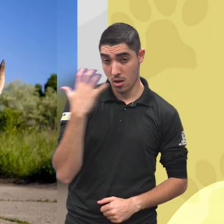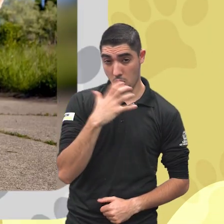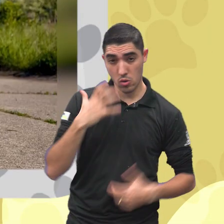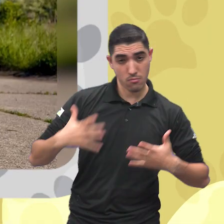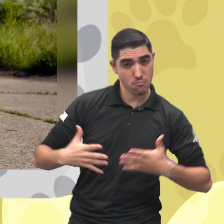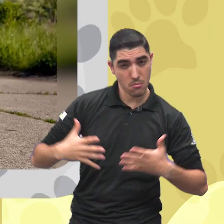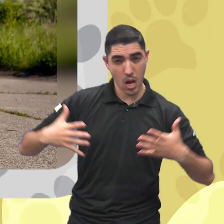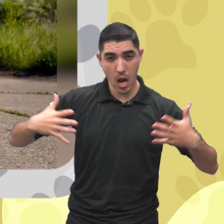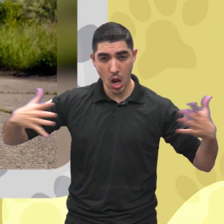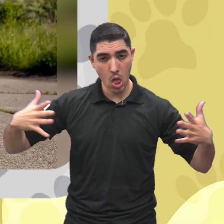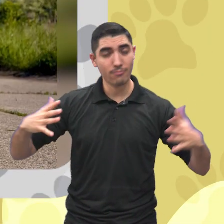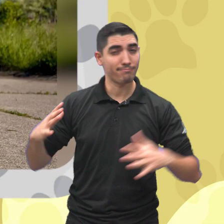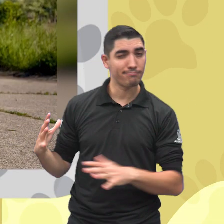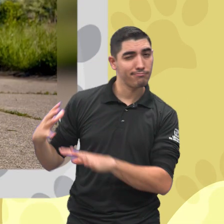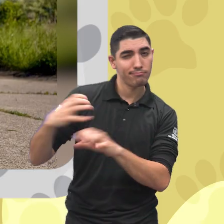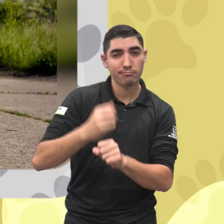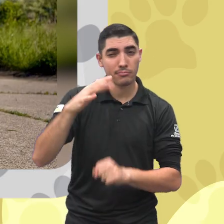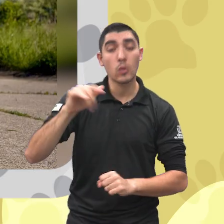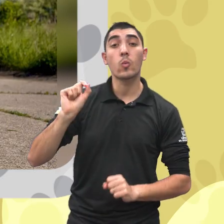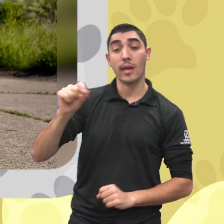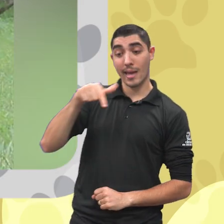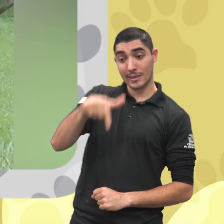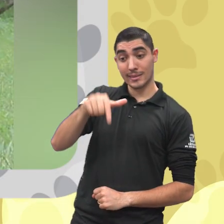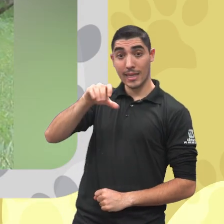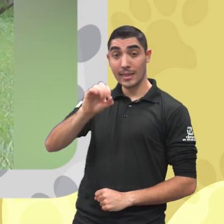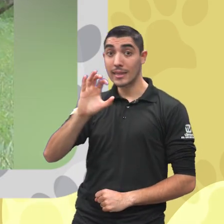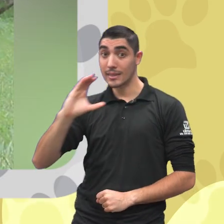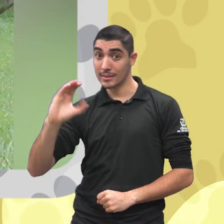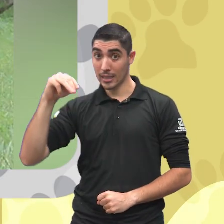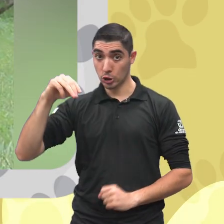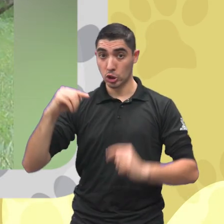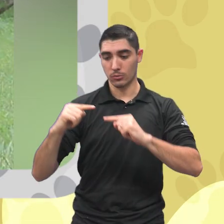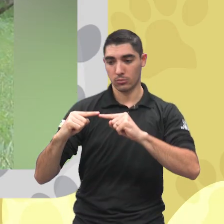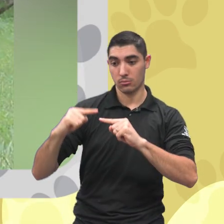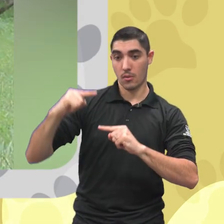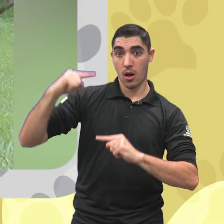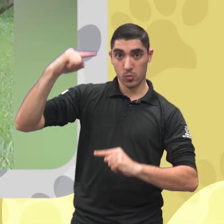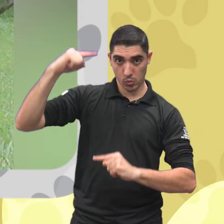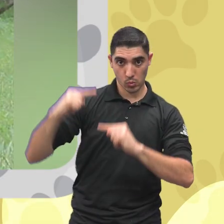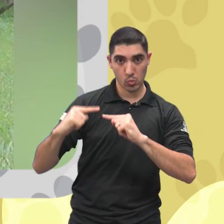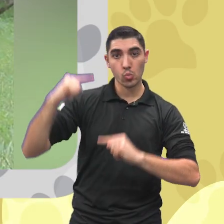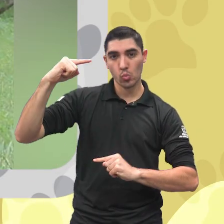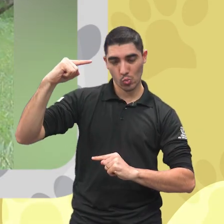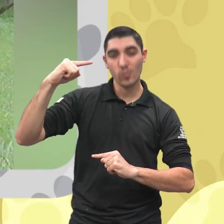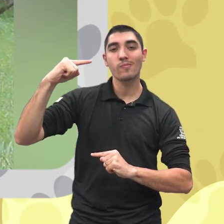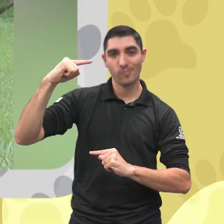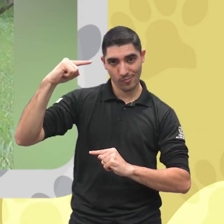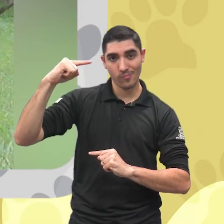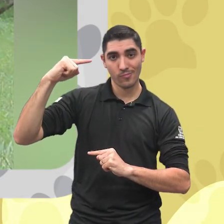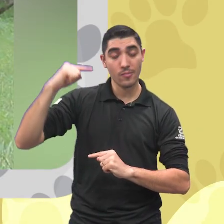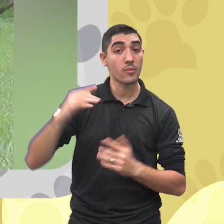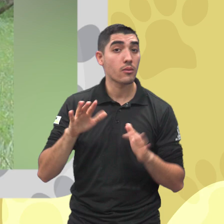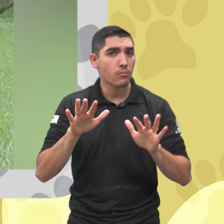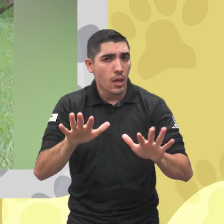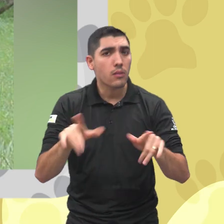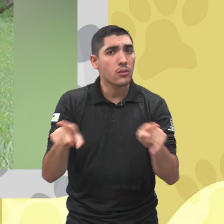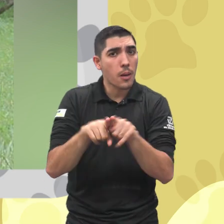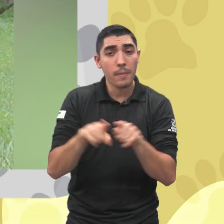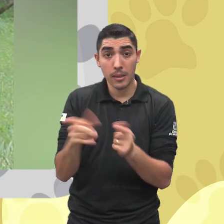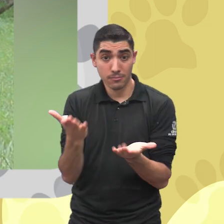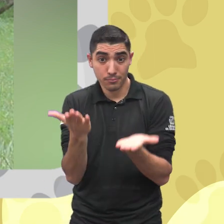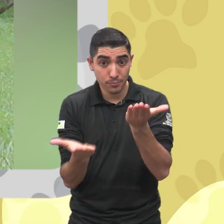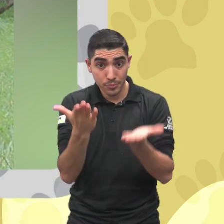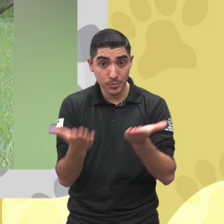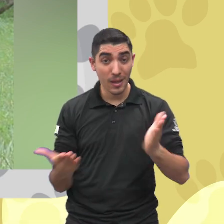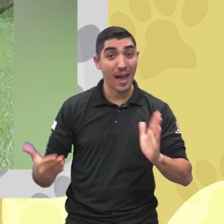Cães de porte gigante são aqueles que, em média, ultrapassam os 70 centímetros de altura na cernelha. Além disso,